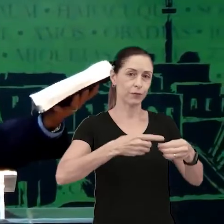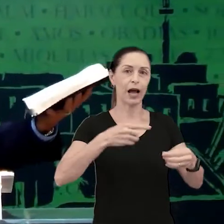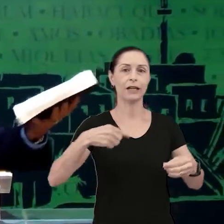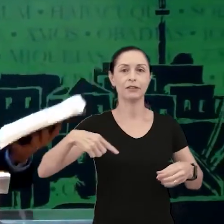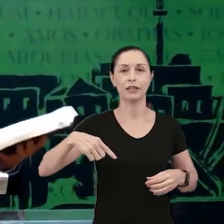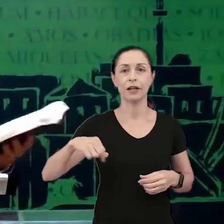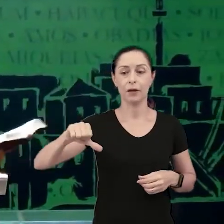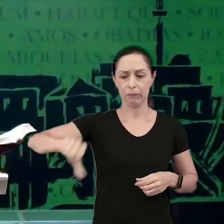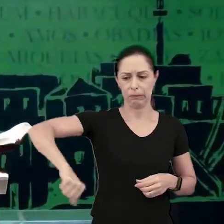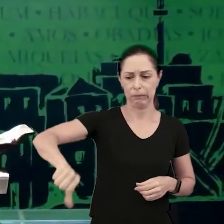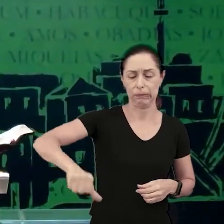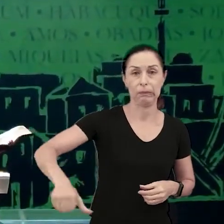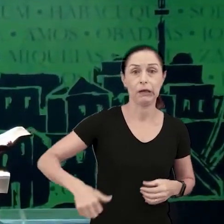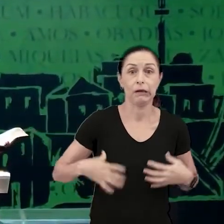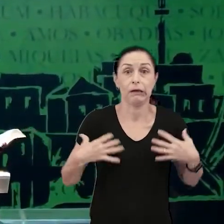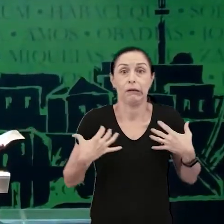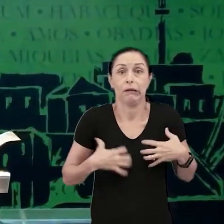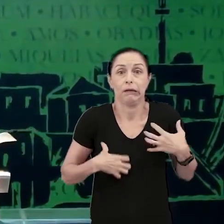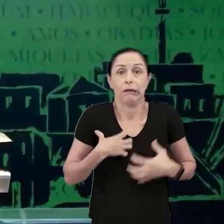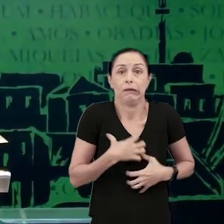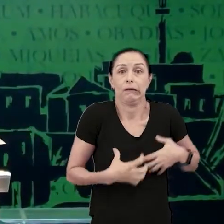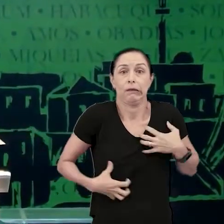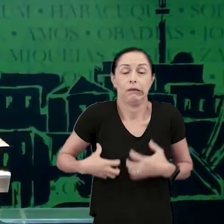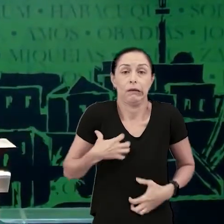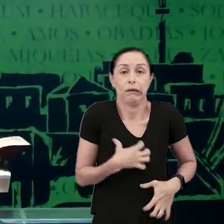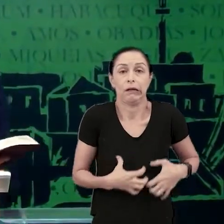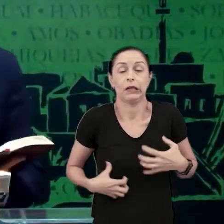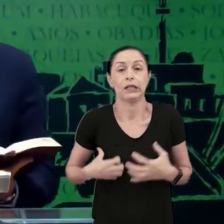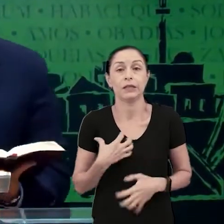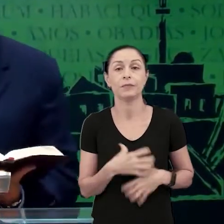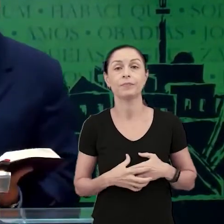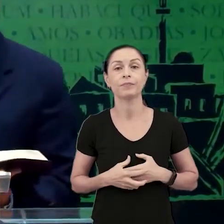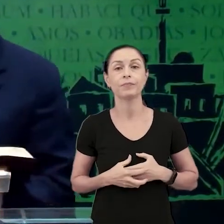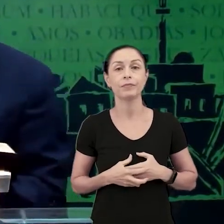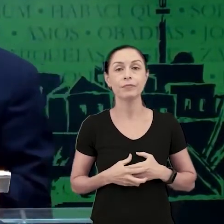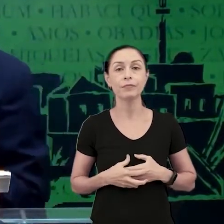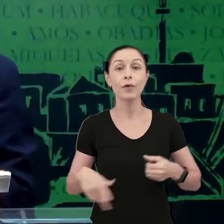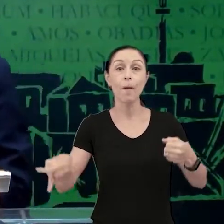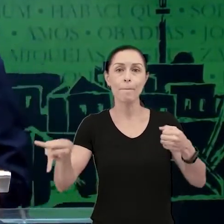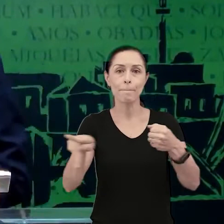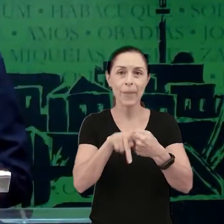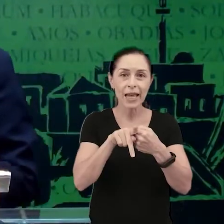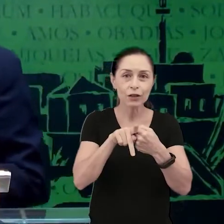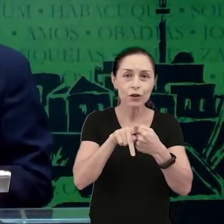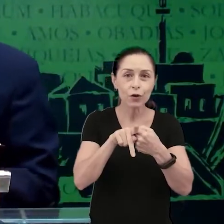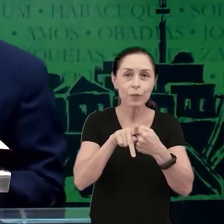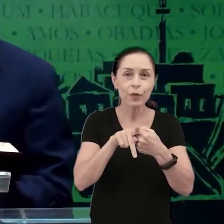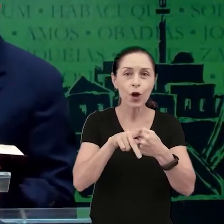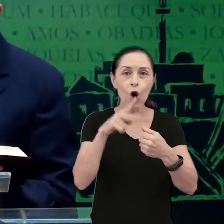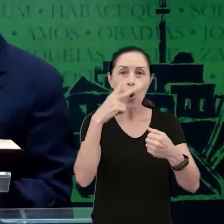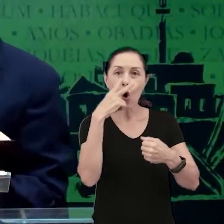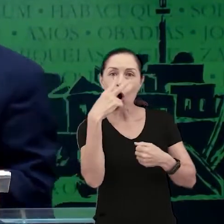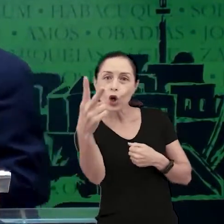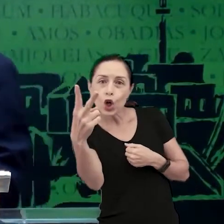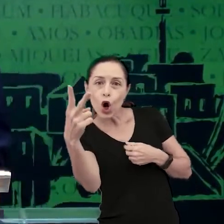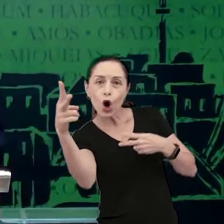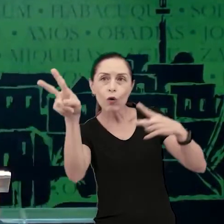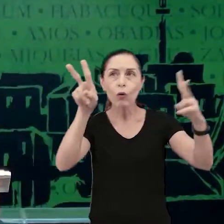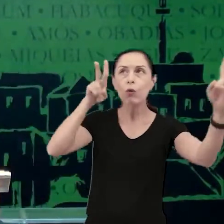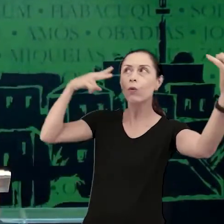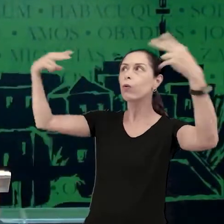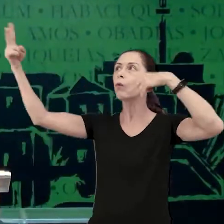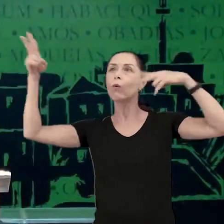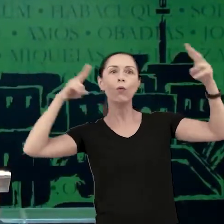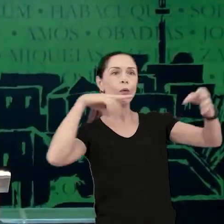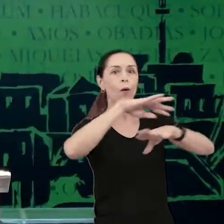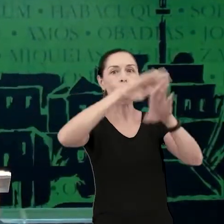ruína, ele ficou muito angustiado. Diz a Bíblia que quando Pedro olhou para a força do